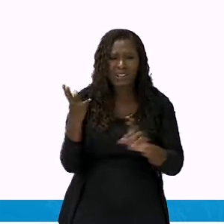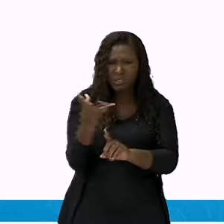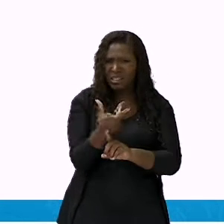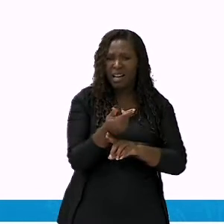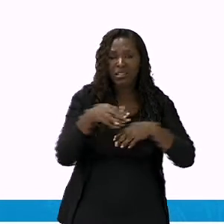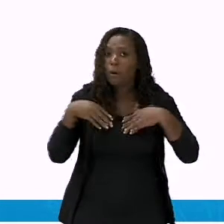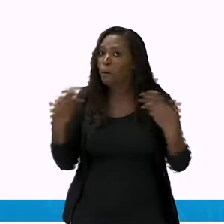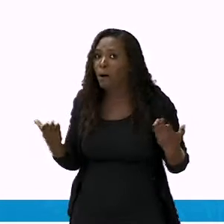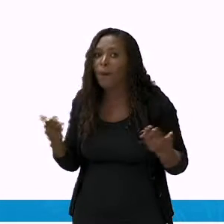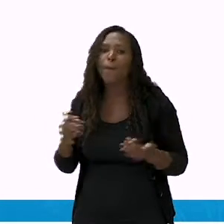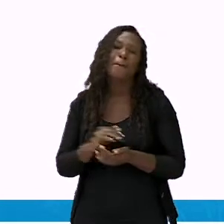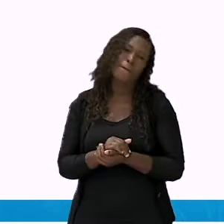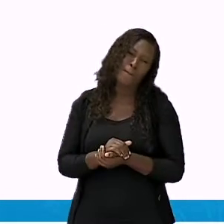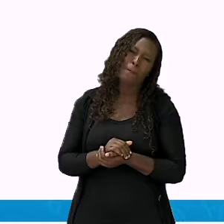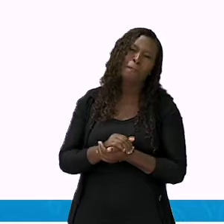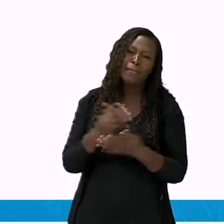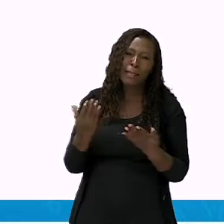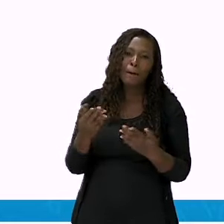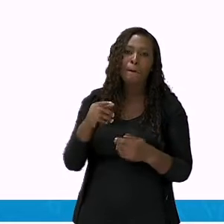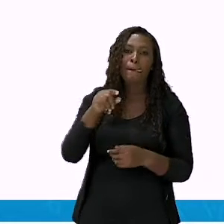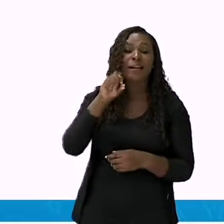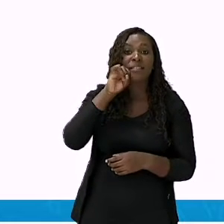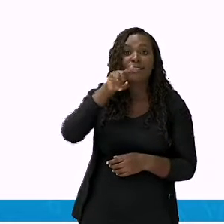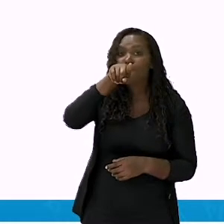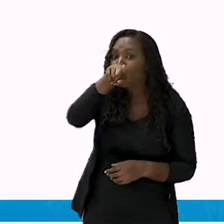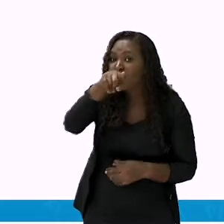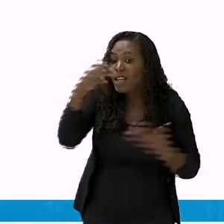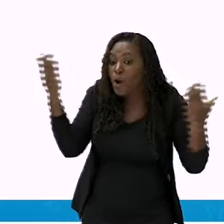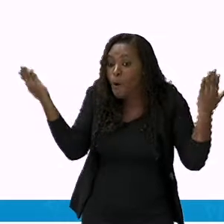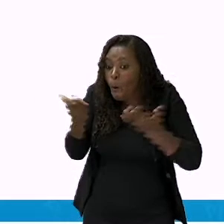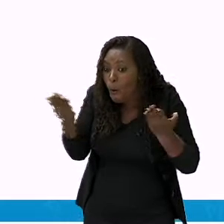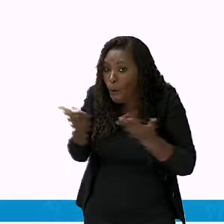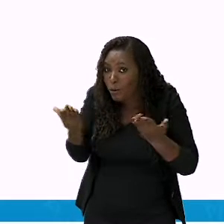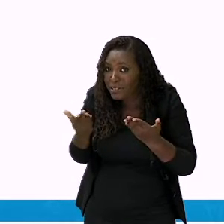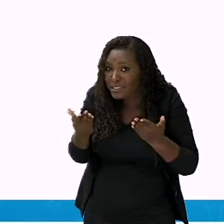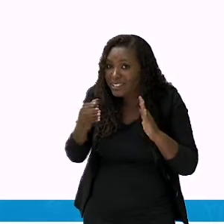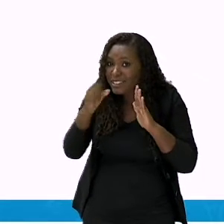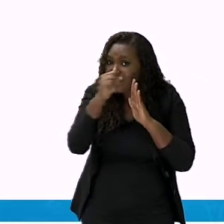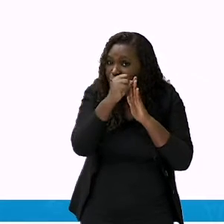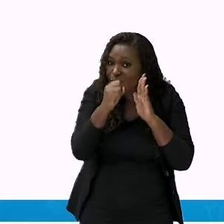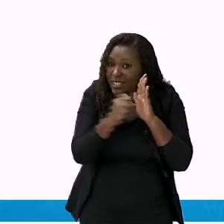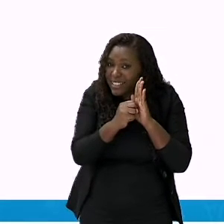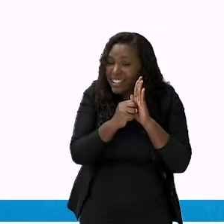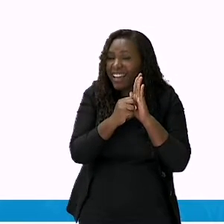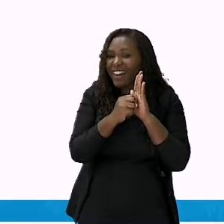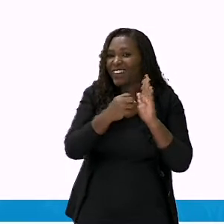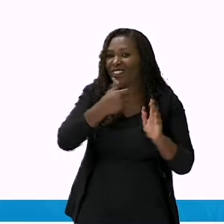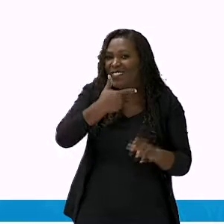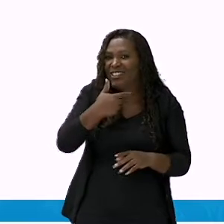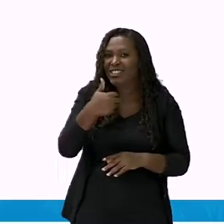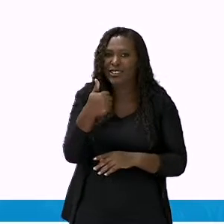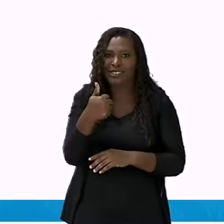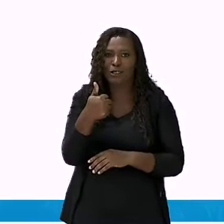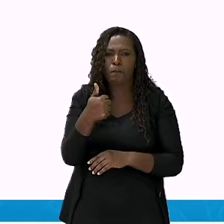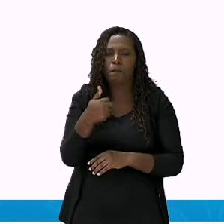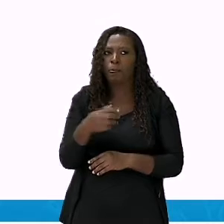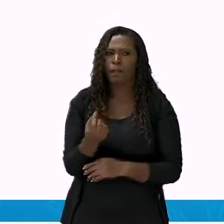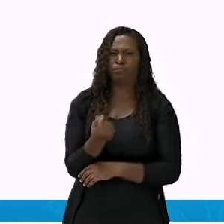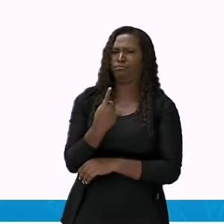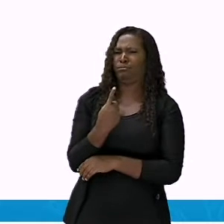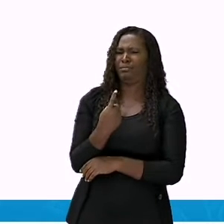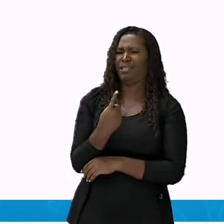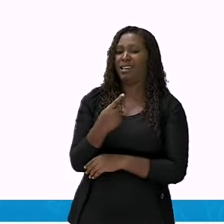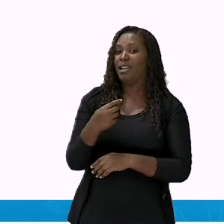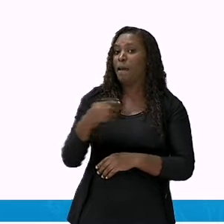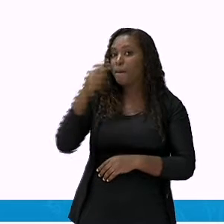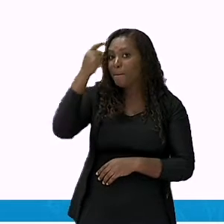século XIX, lá para 1910, 1912, o que as pessoas achavam? Muitos não entendiam